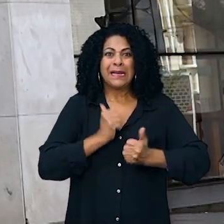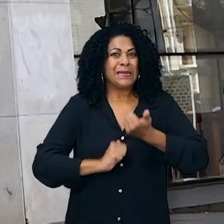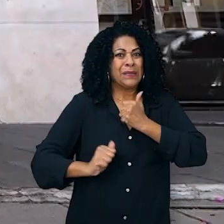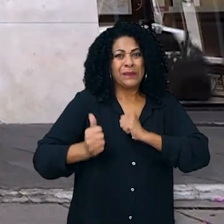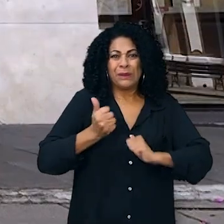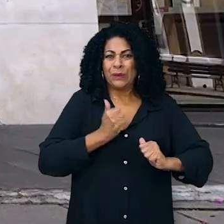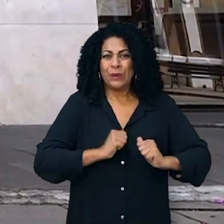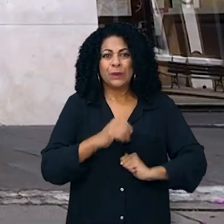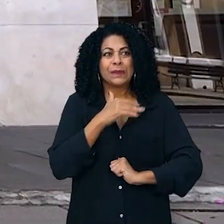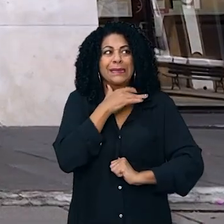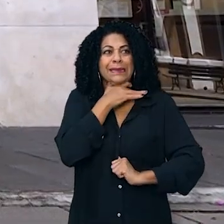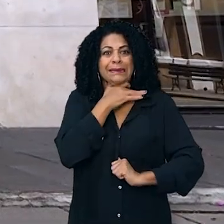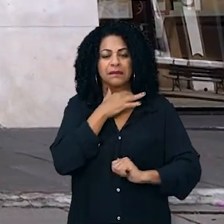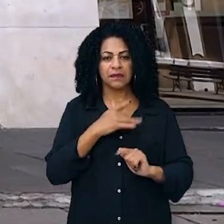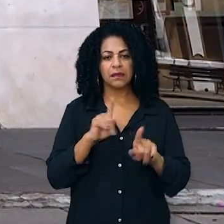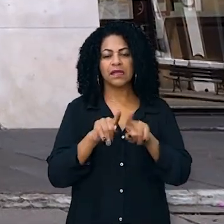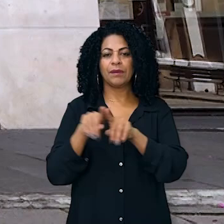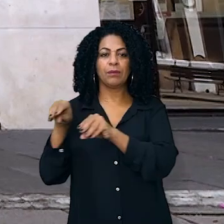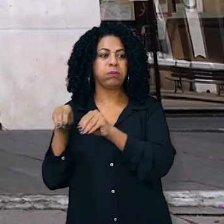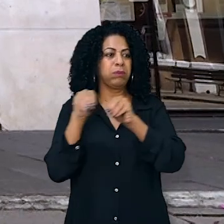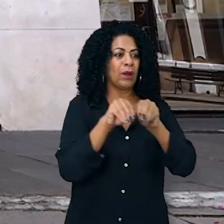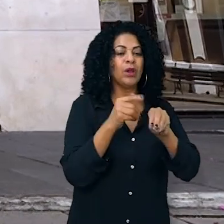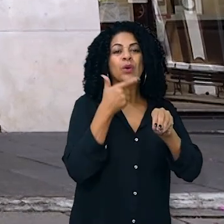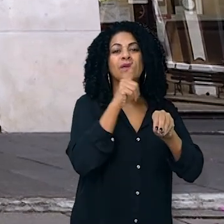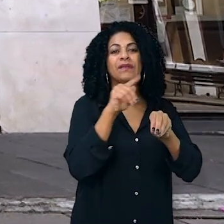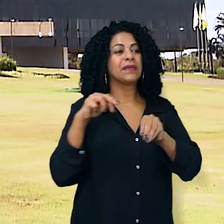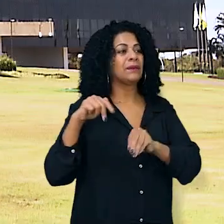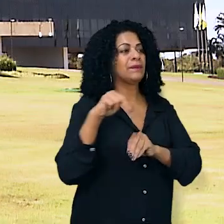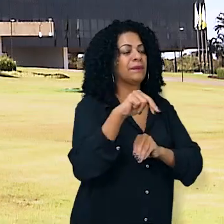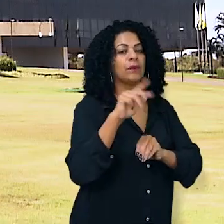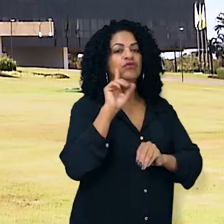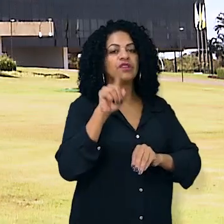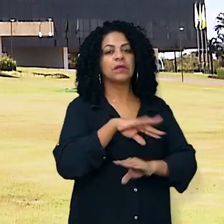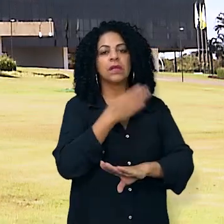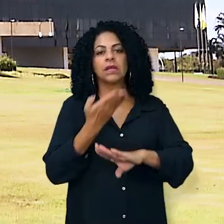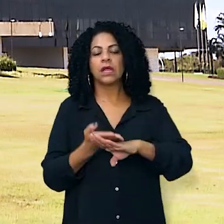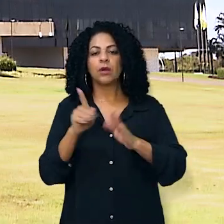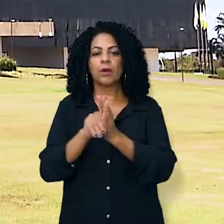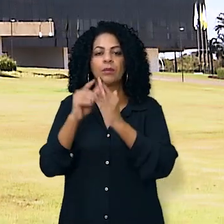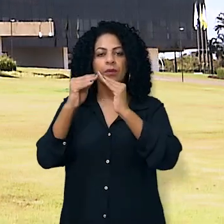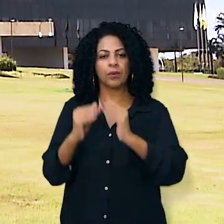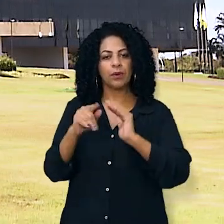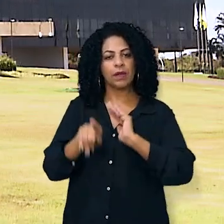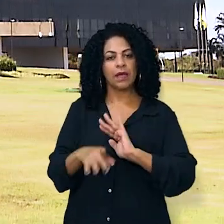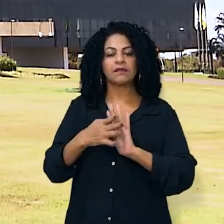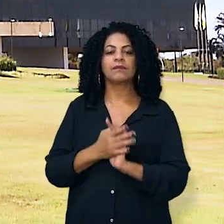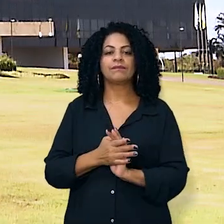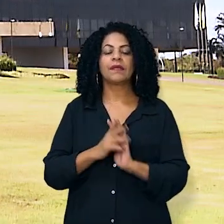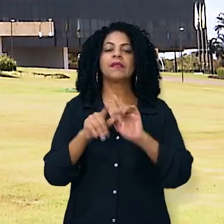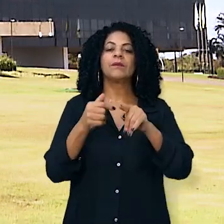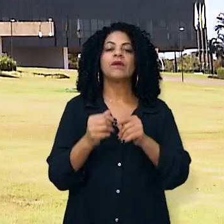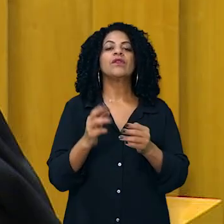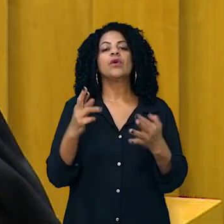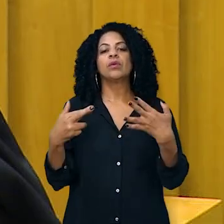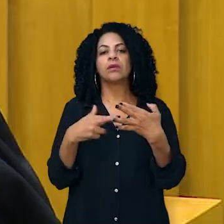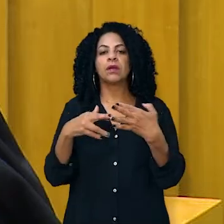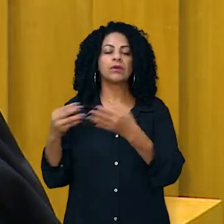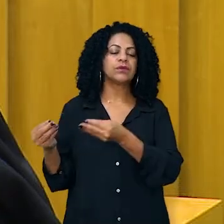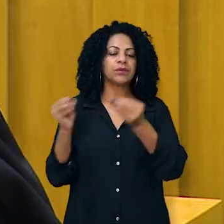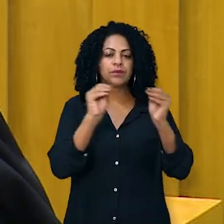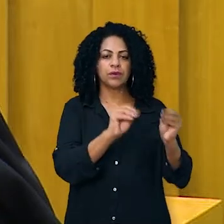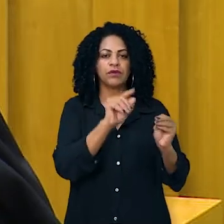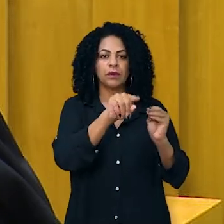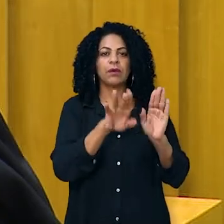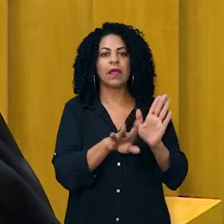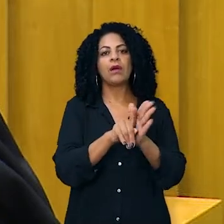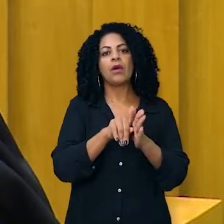de impossibilidade de deslocamento durante todo o dia. No recurso da empresa, que chegou ao Tribunal Superior do Trabalho, prevaleceu o